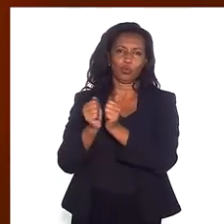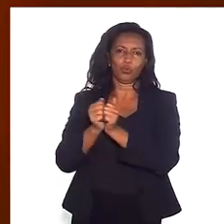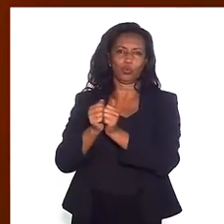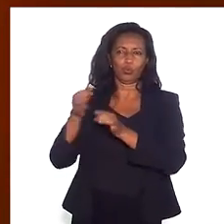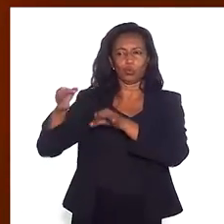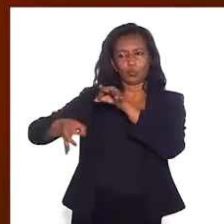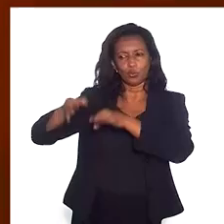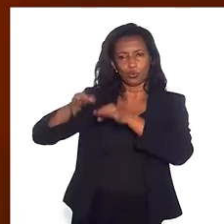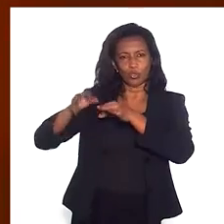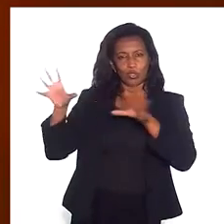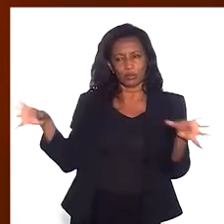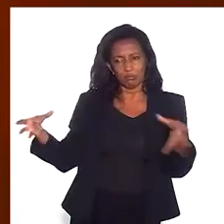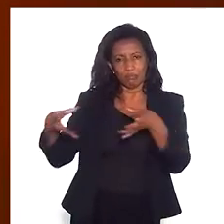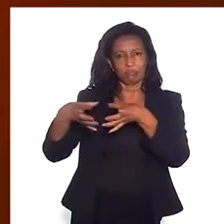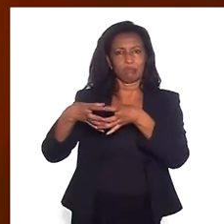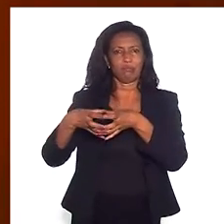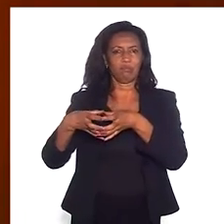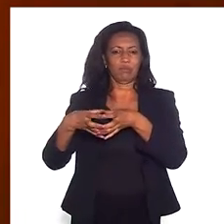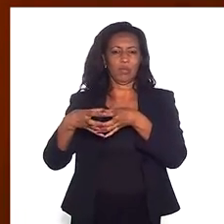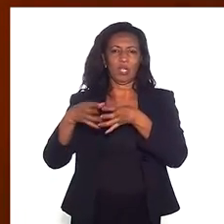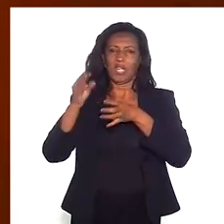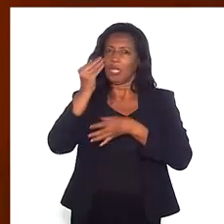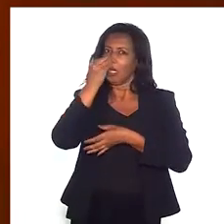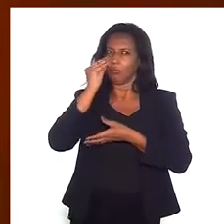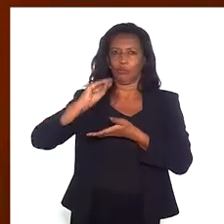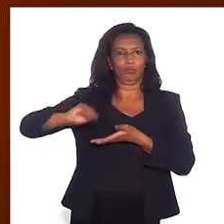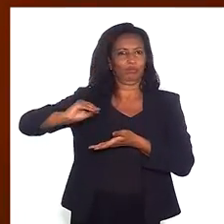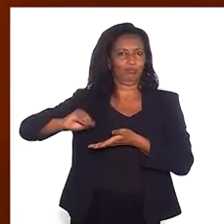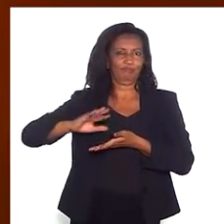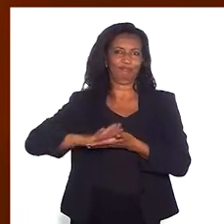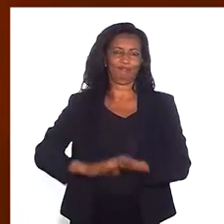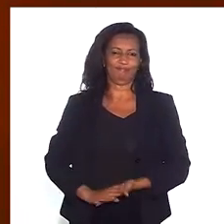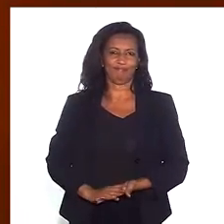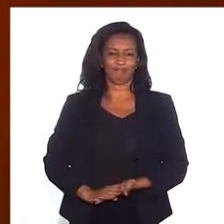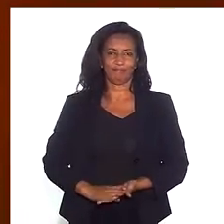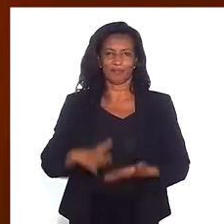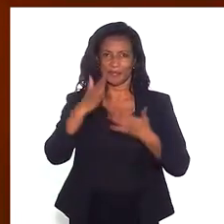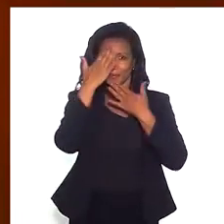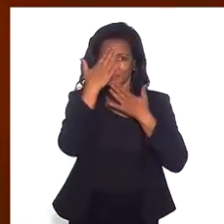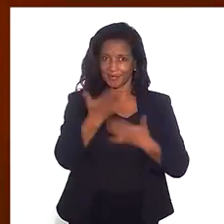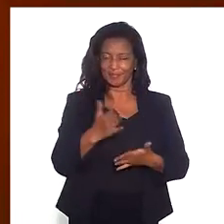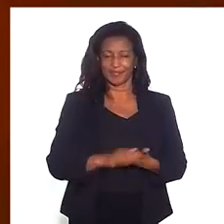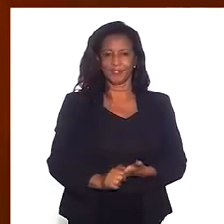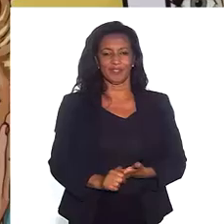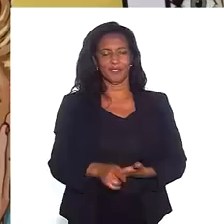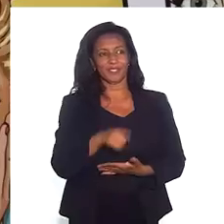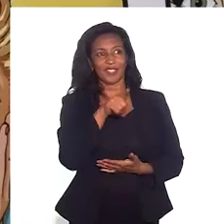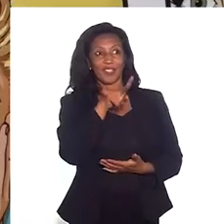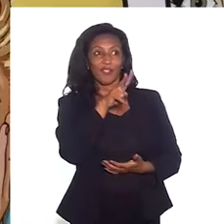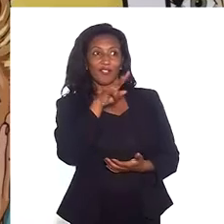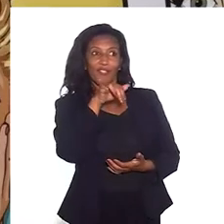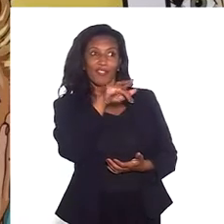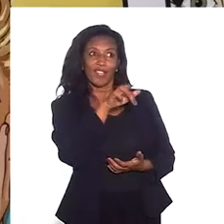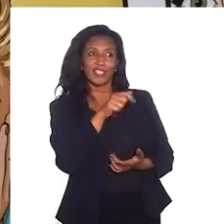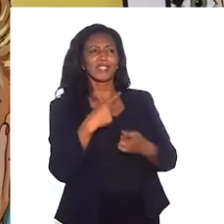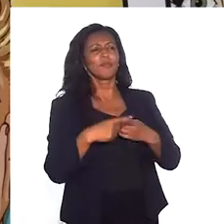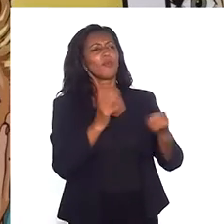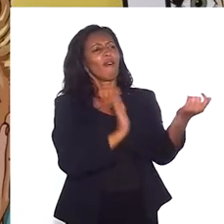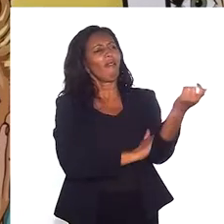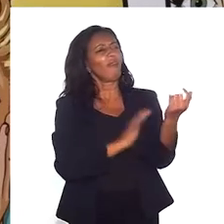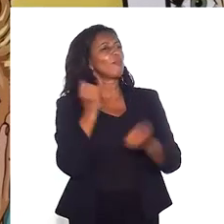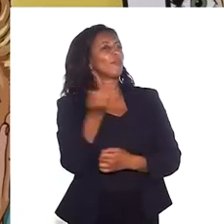justiça social que seja, de fato, plural, inclusivo e não discriminatório. Obrigada, Daniela. Agora